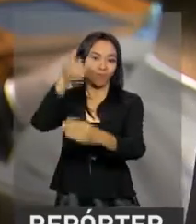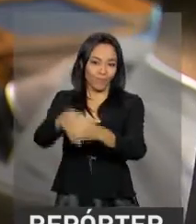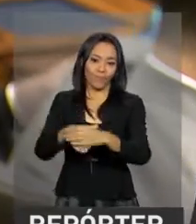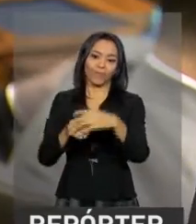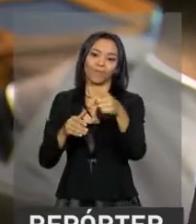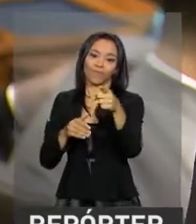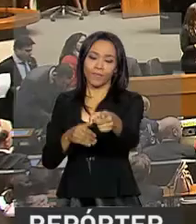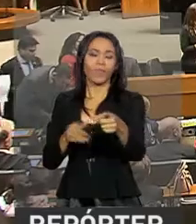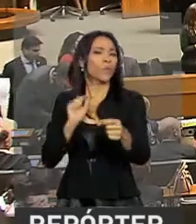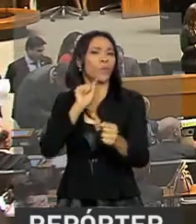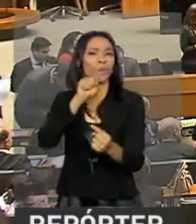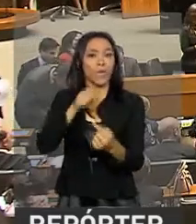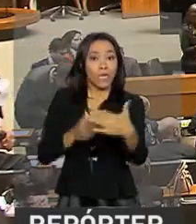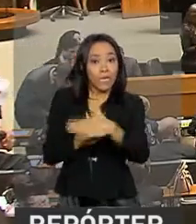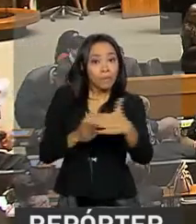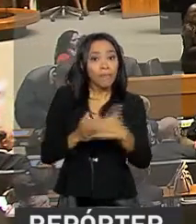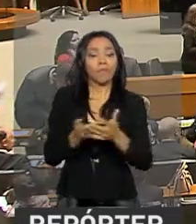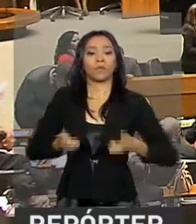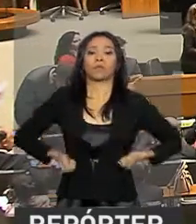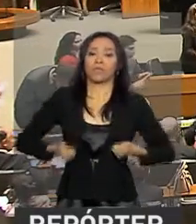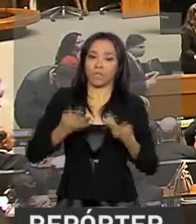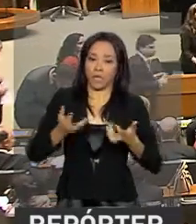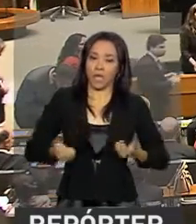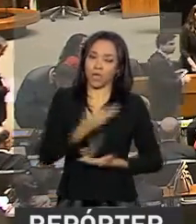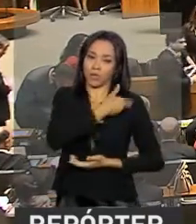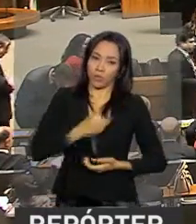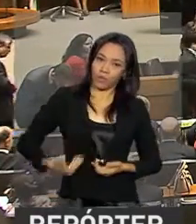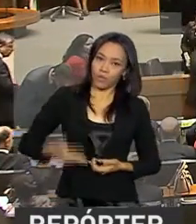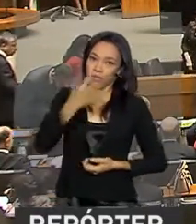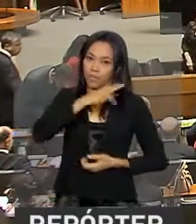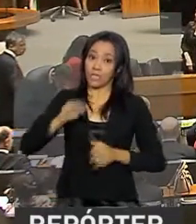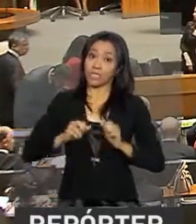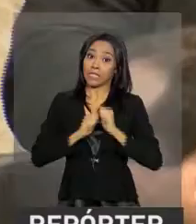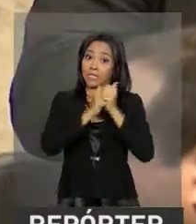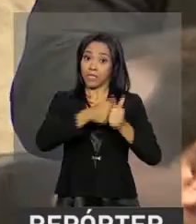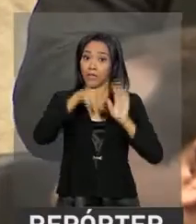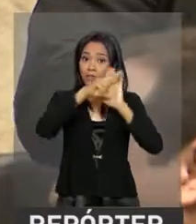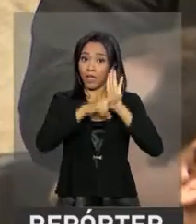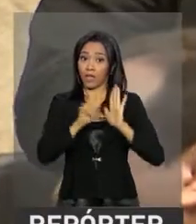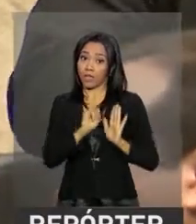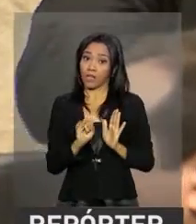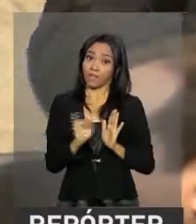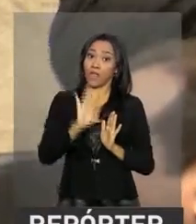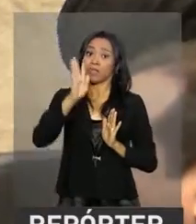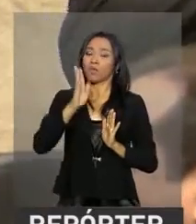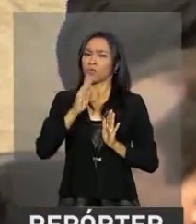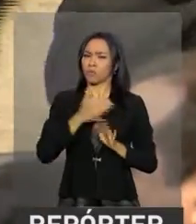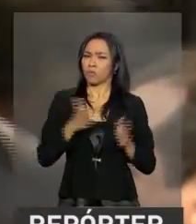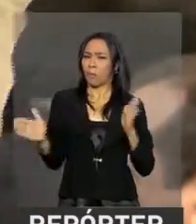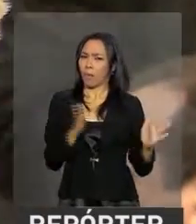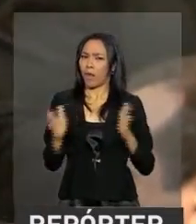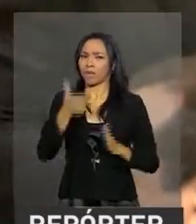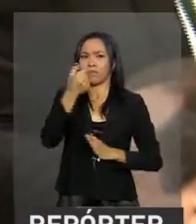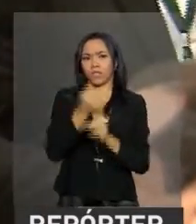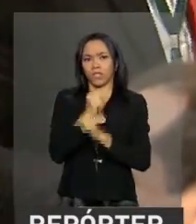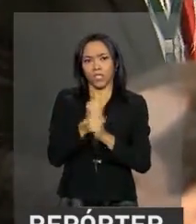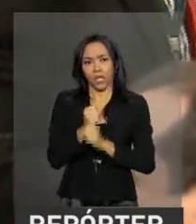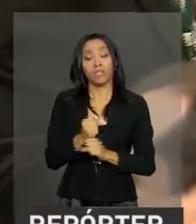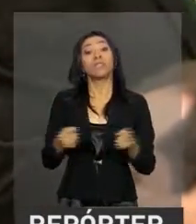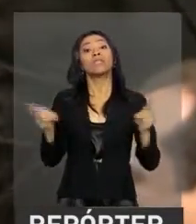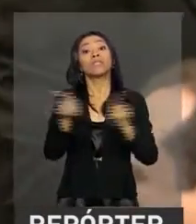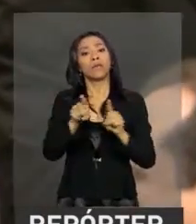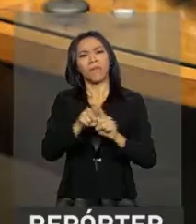que limita o aumento dos gastos da união ao índice da inflação nos próximos 20 anos o plenário também rejeitou todos os